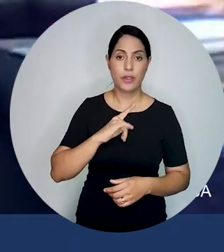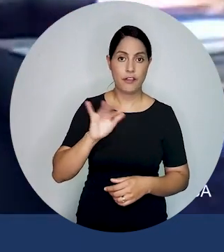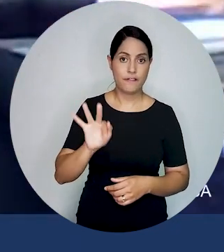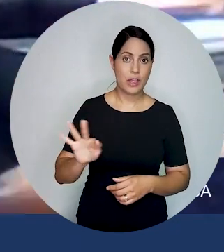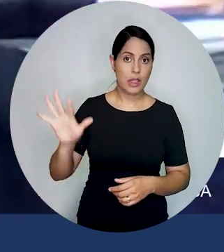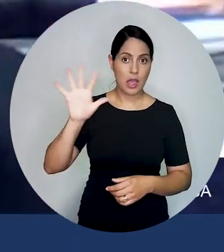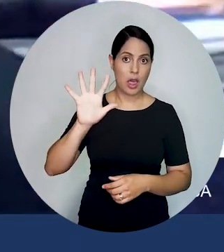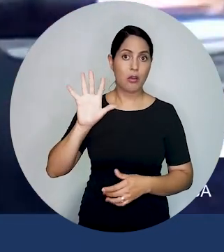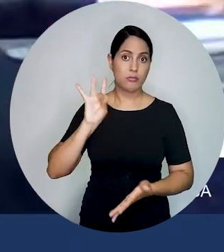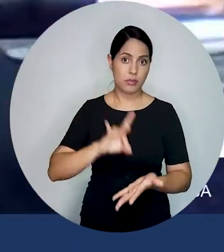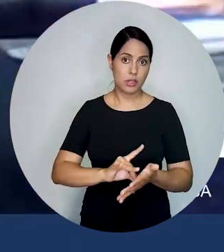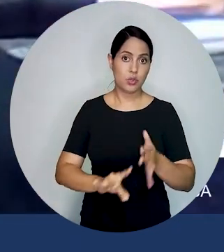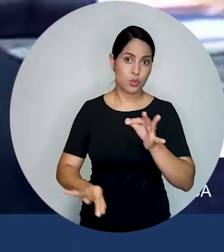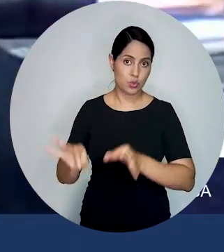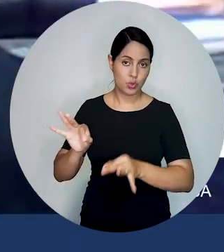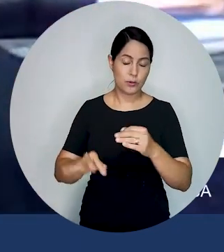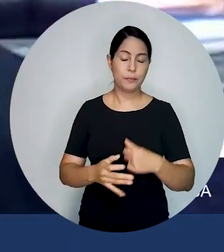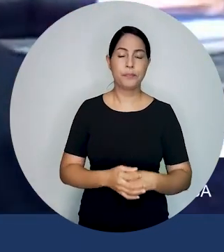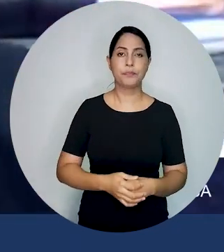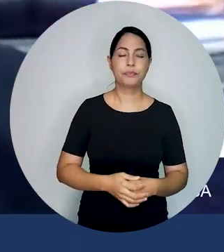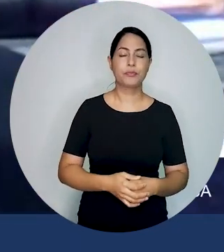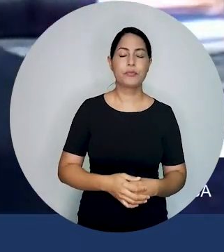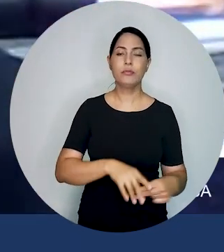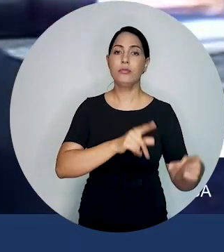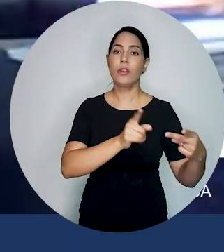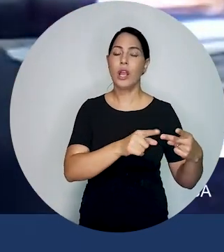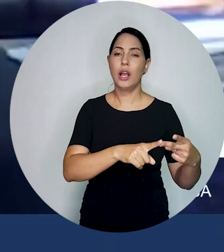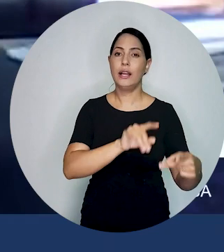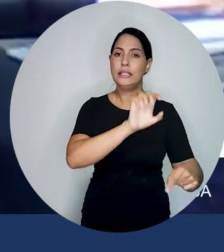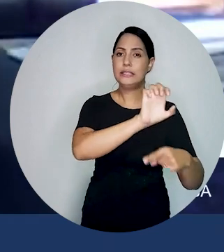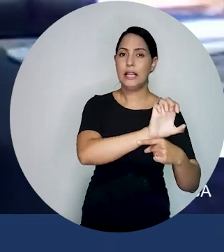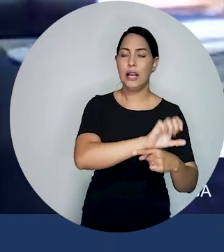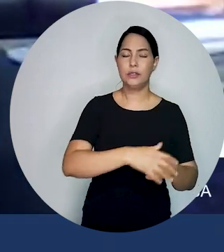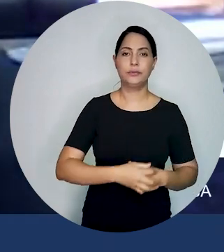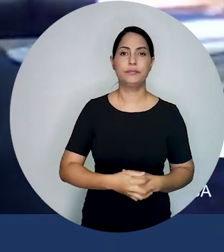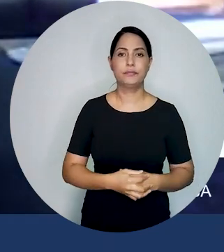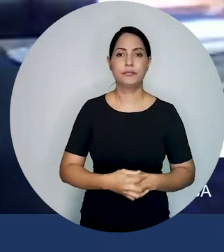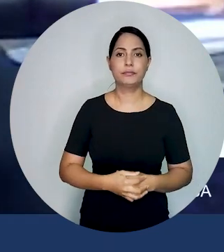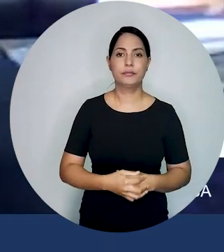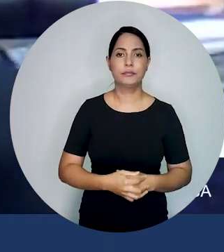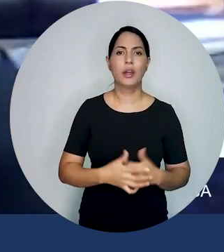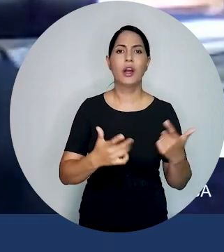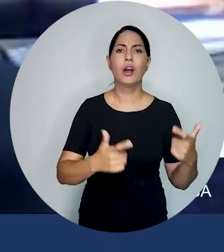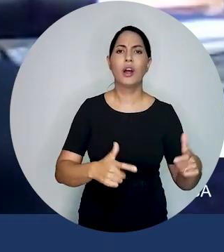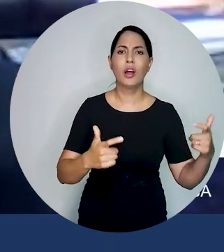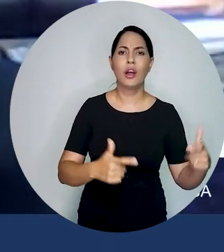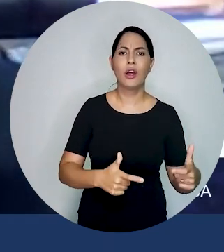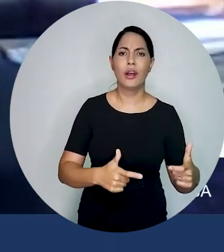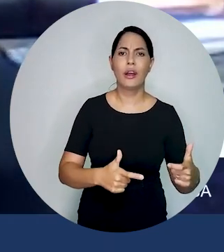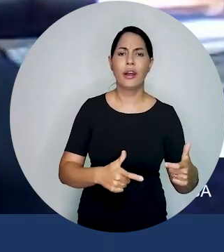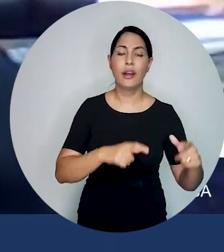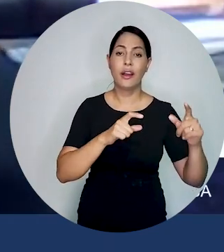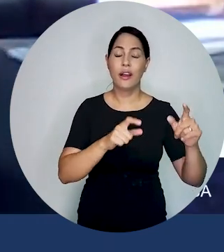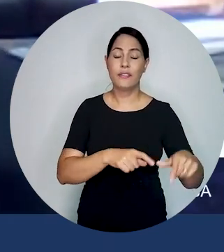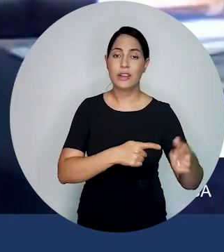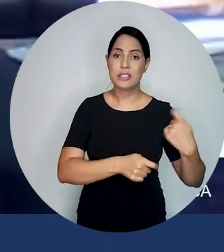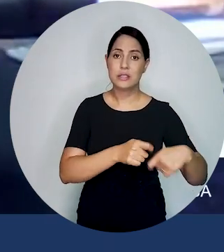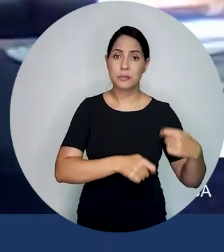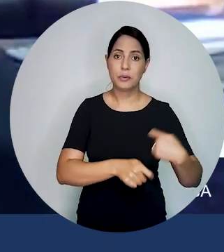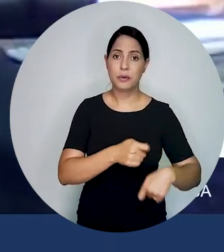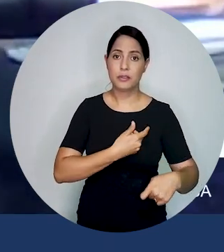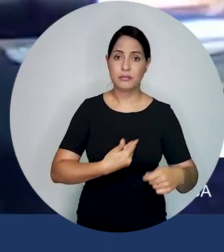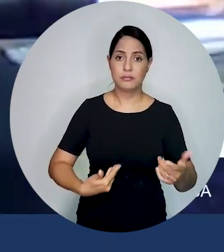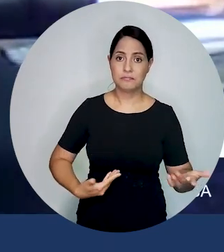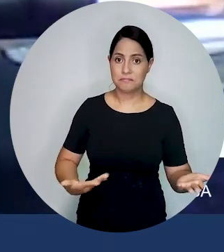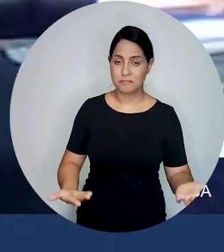vai para a Justiça Federal. Um processo em que é parte o Estado, vai para um juízo da Fazenda